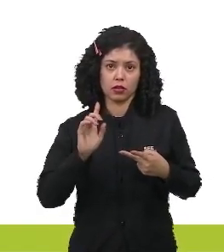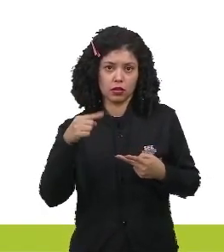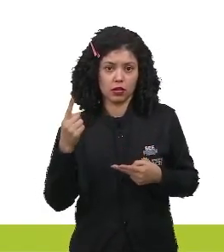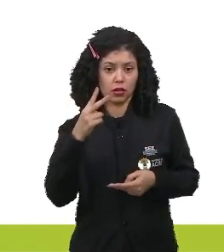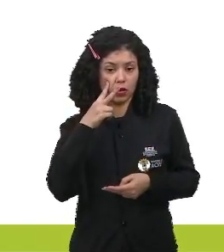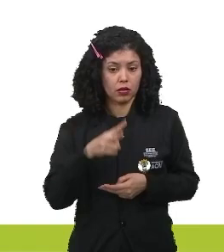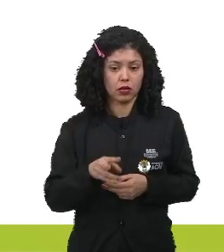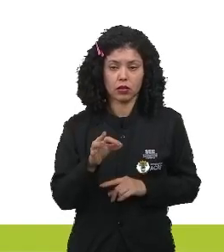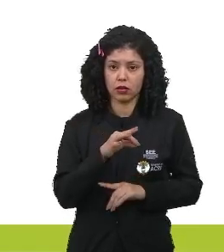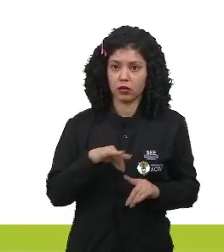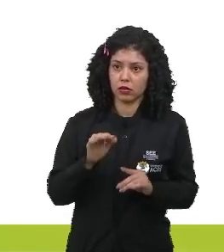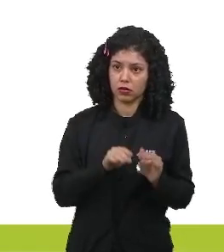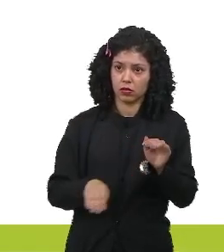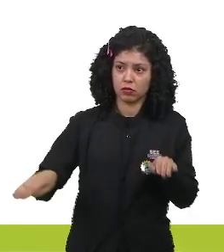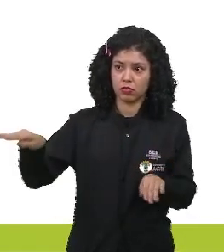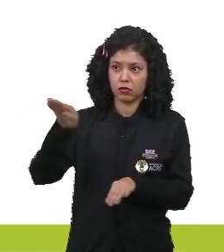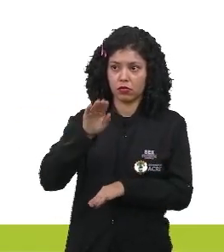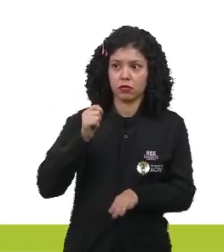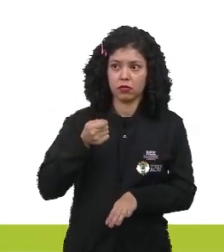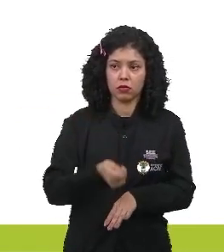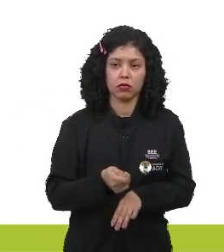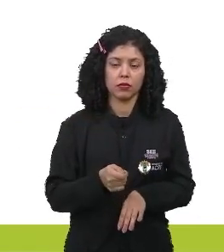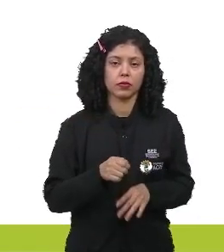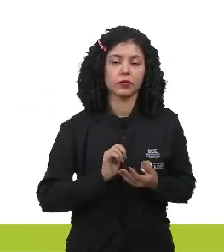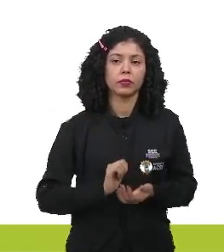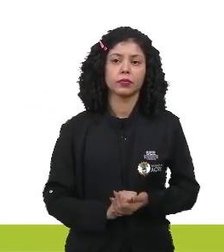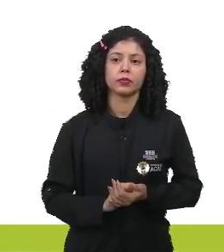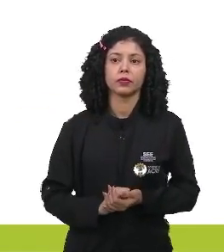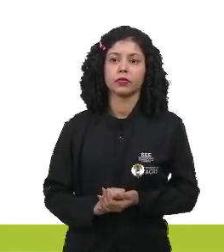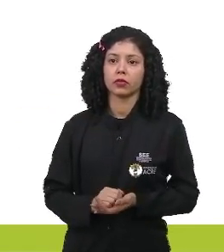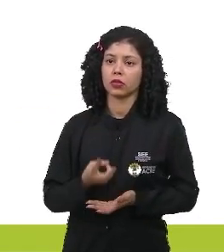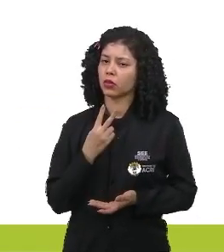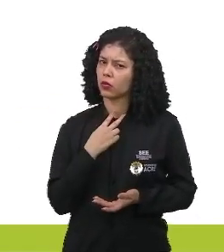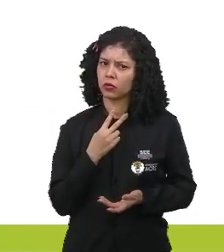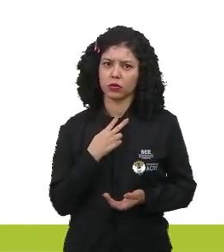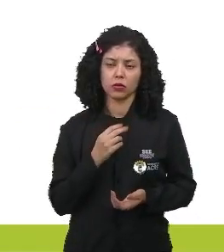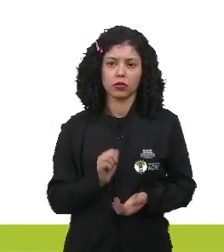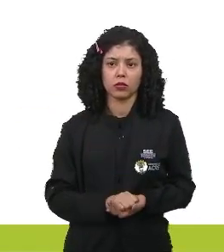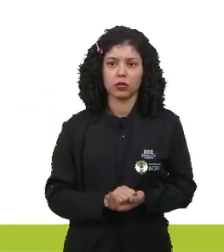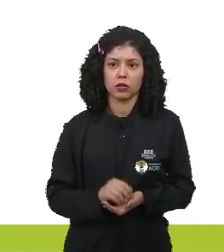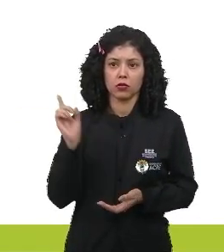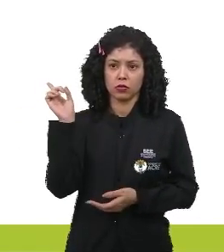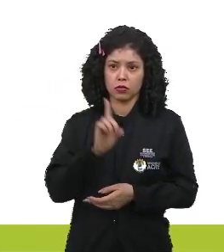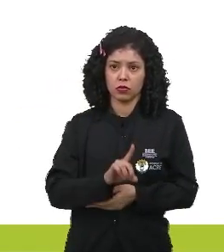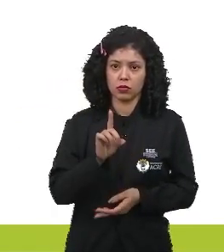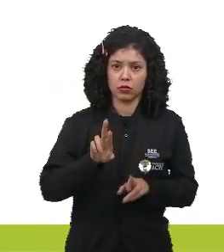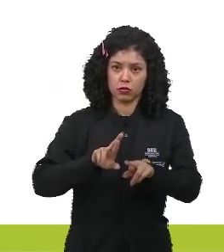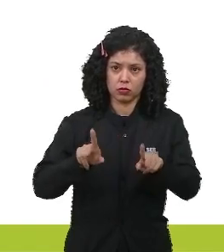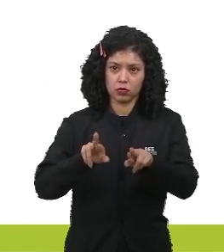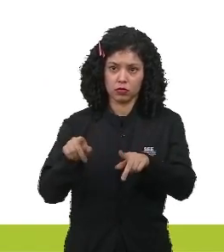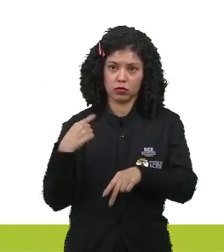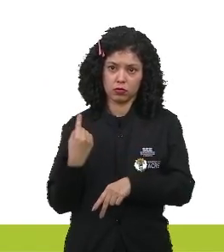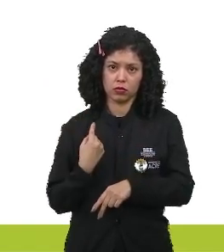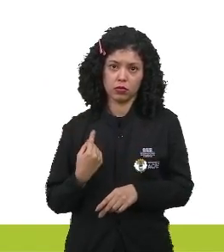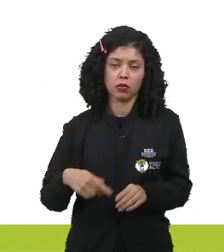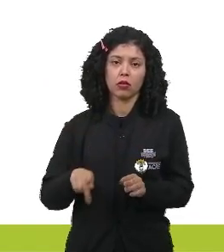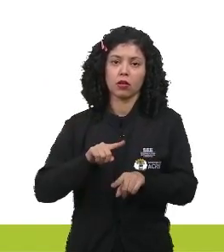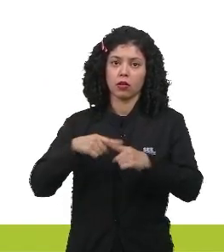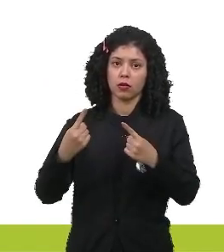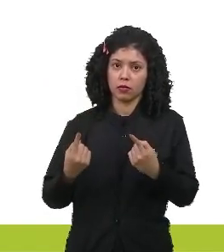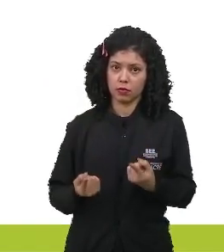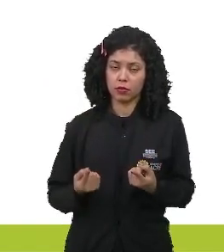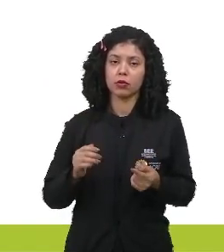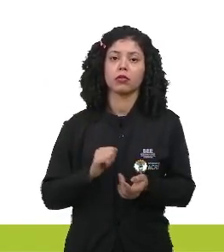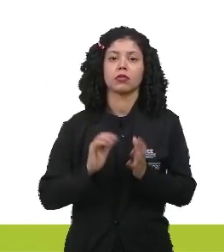espírito que se sobrepõe a tudo e a todos não deve prevalecer os direitos individuais mas os direitos